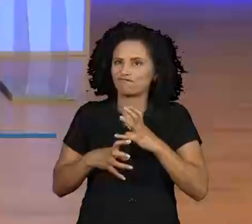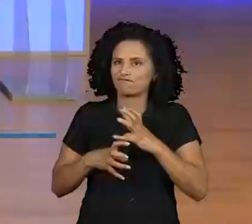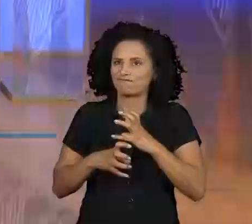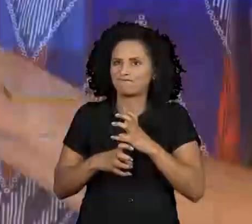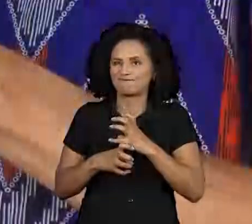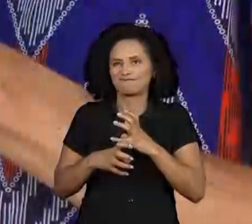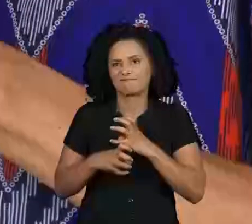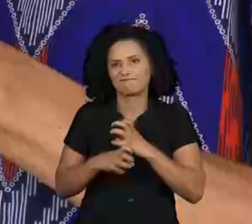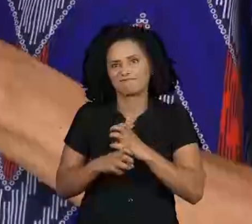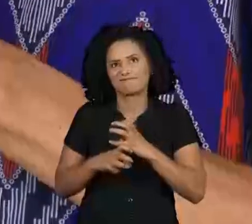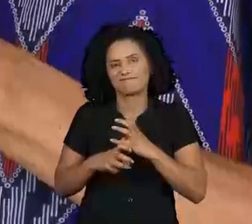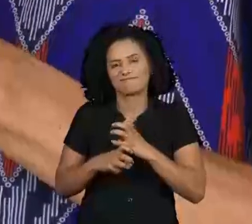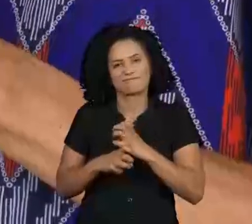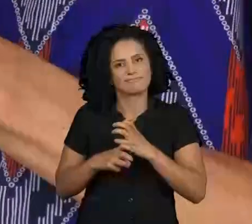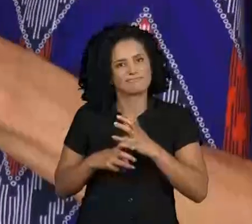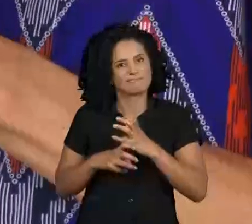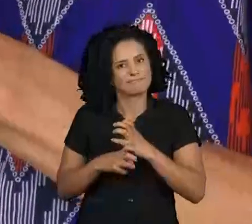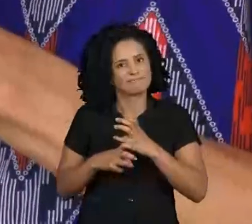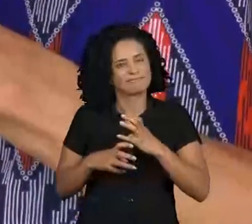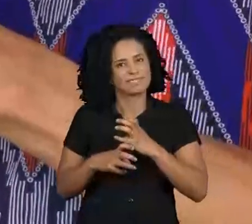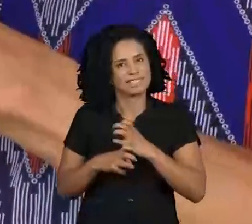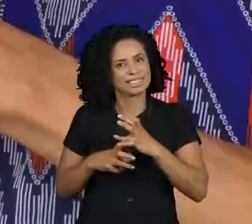Olha só.